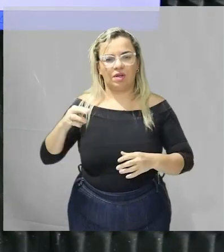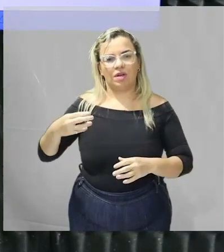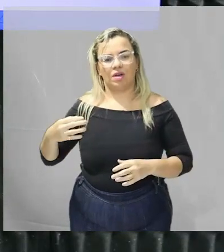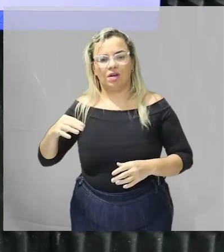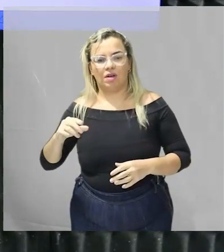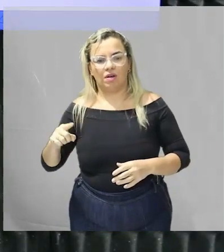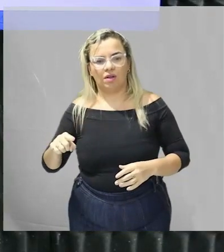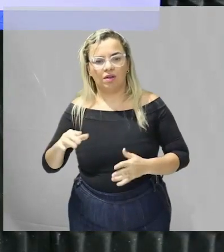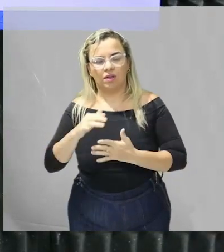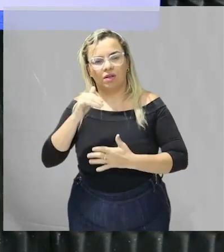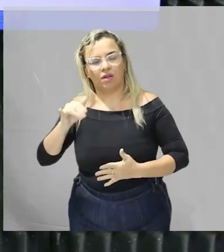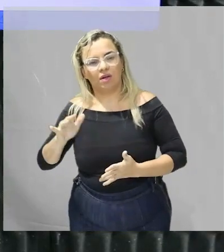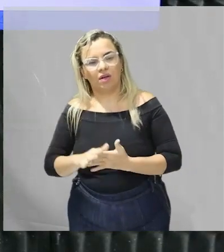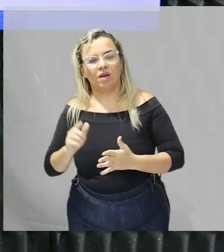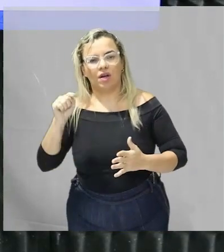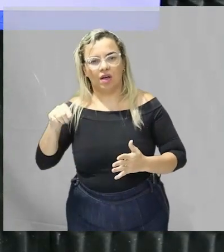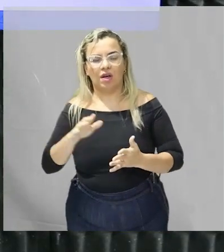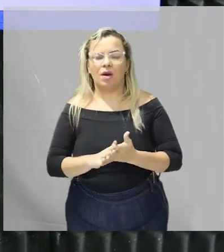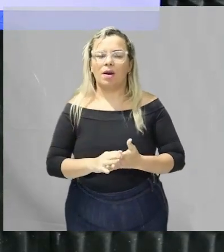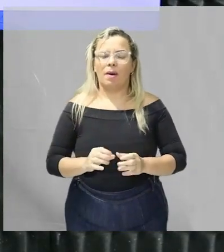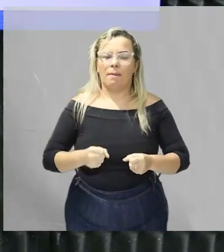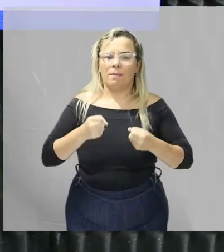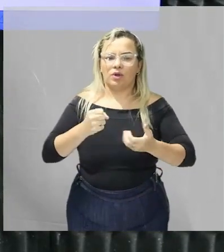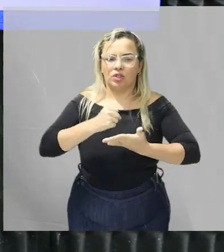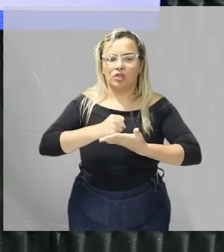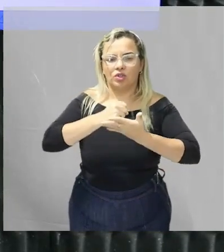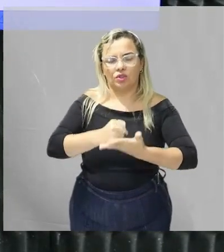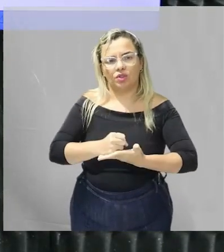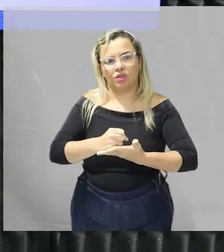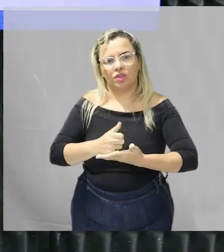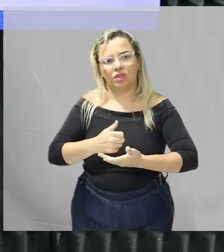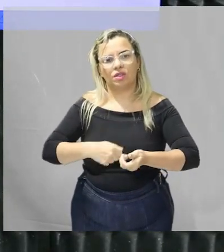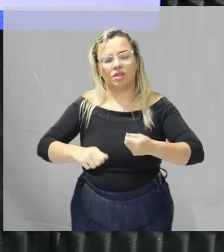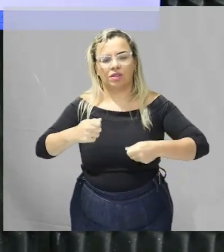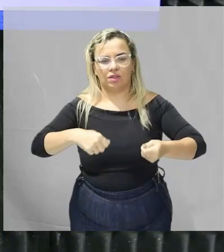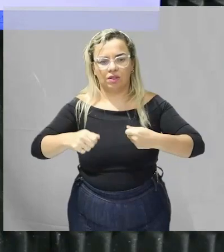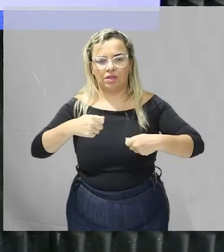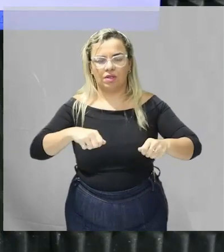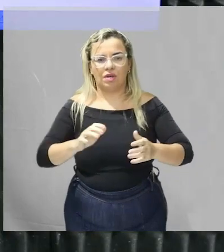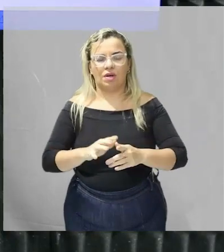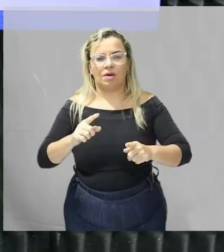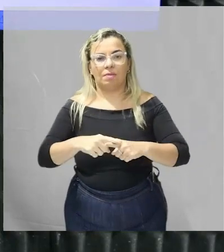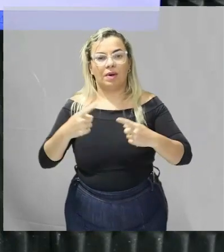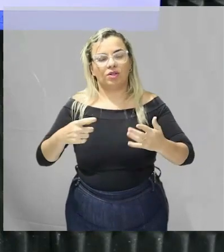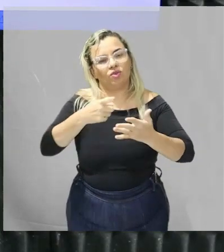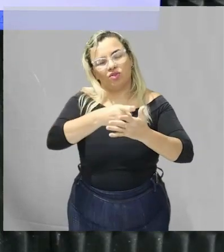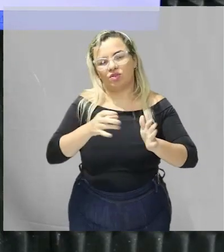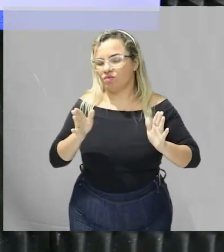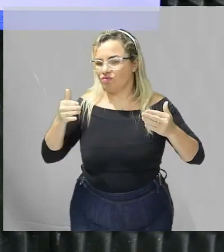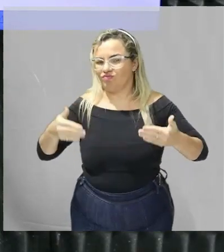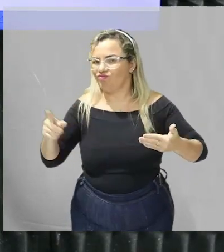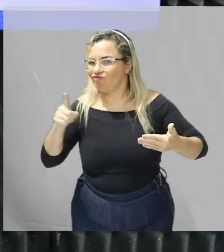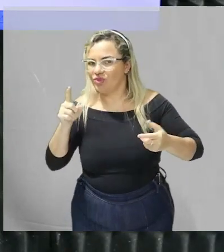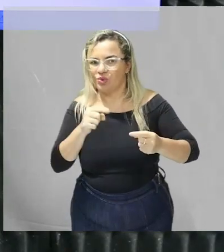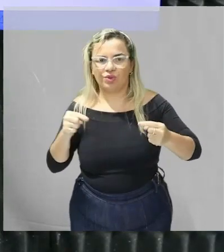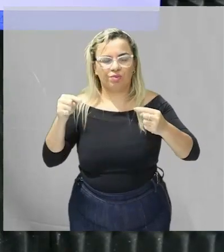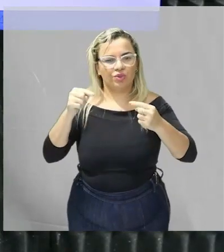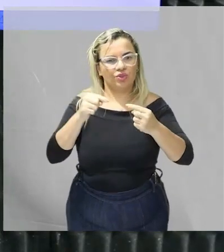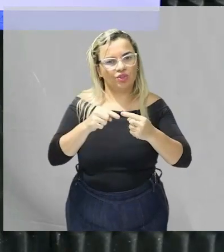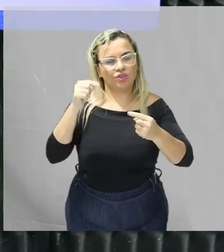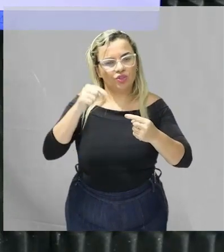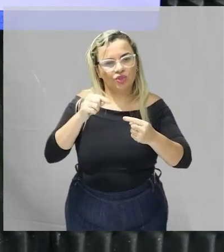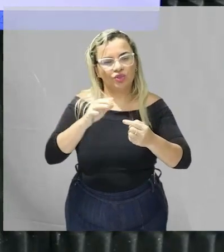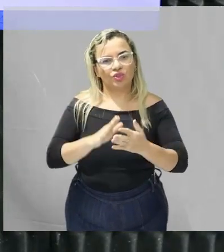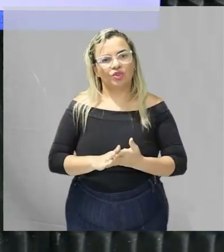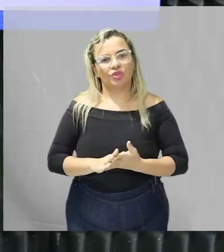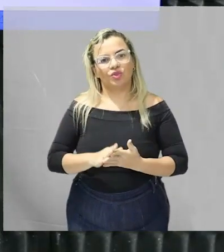uma solução econômica para o Brasil de auxílio, mas o texto não está focando nisso, tá certo? Não é o objetivo central. A energia